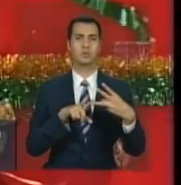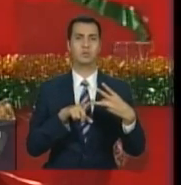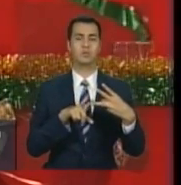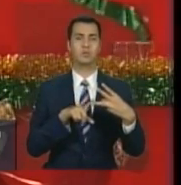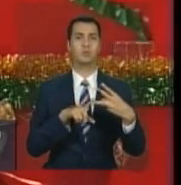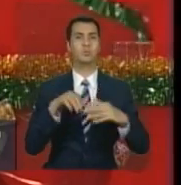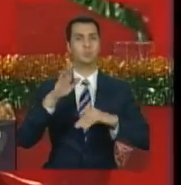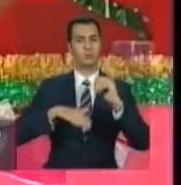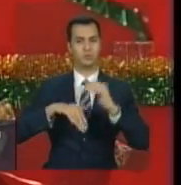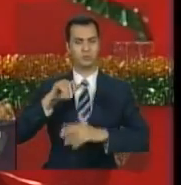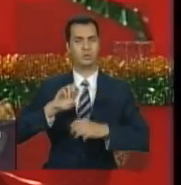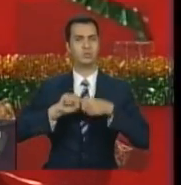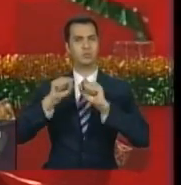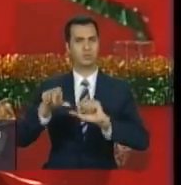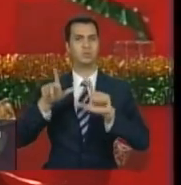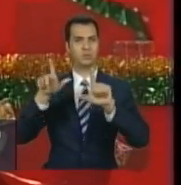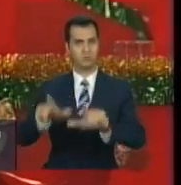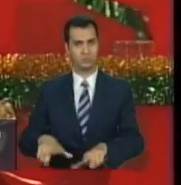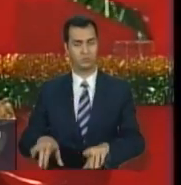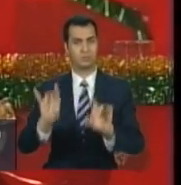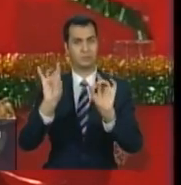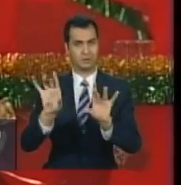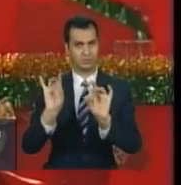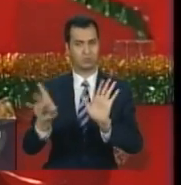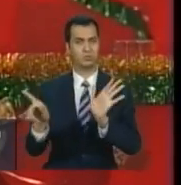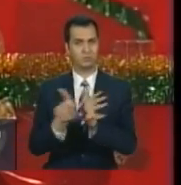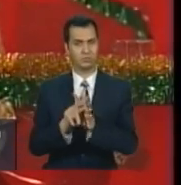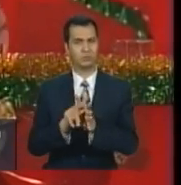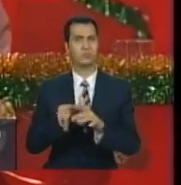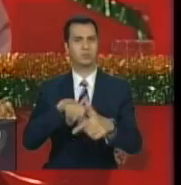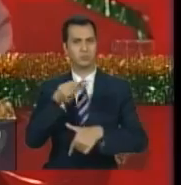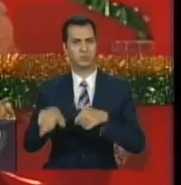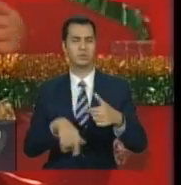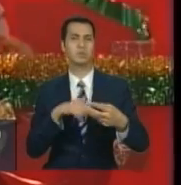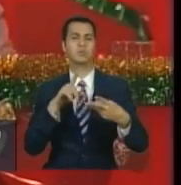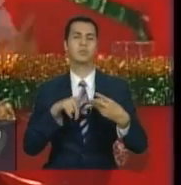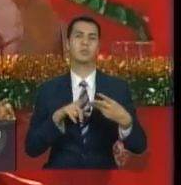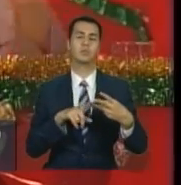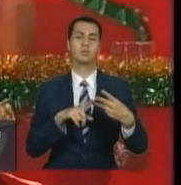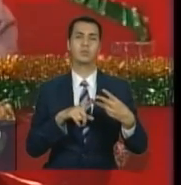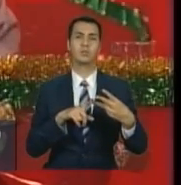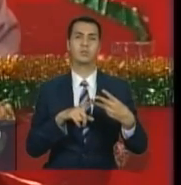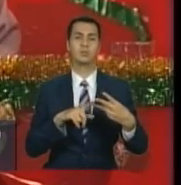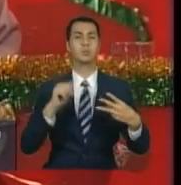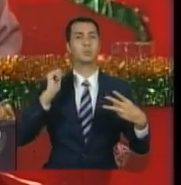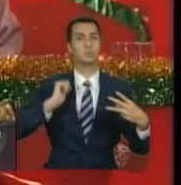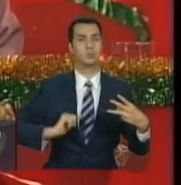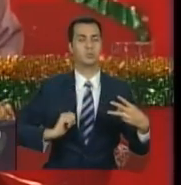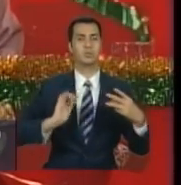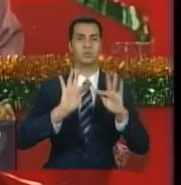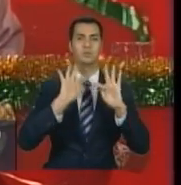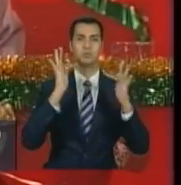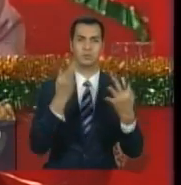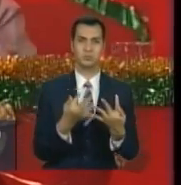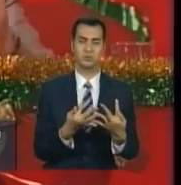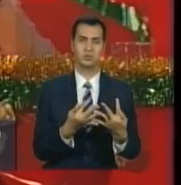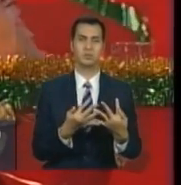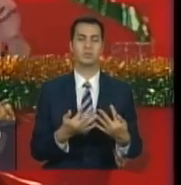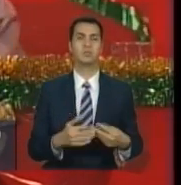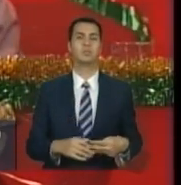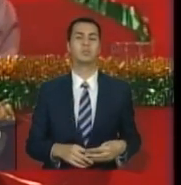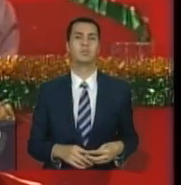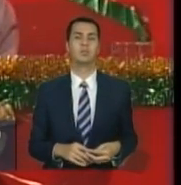formação profissional específica para catadores, até a questão do Bolsa Família,